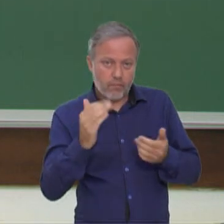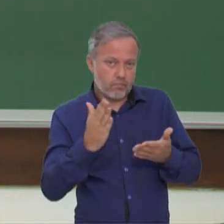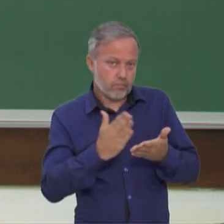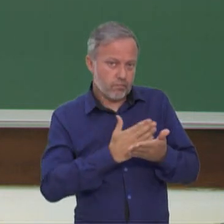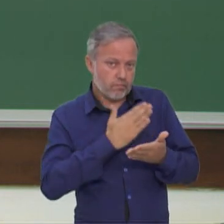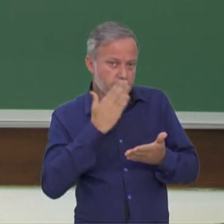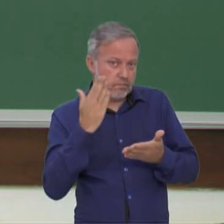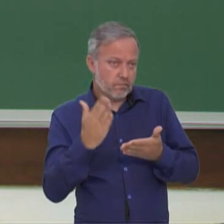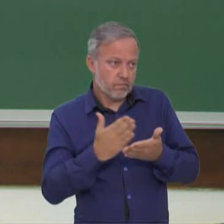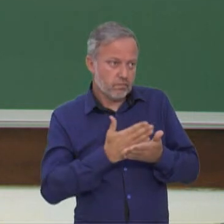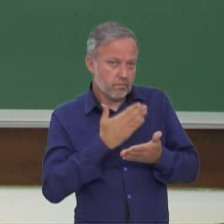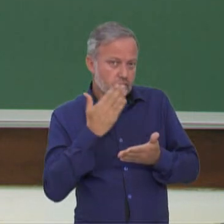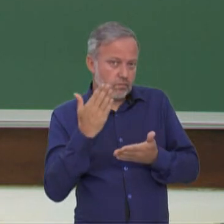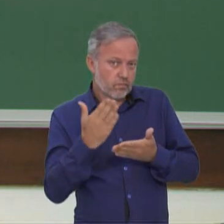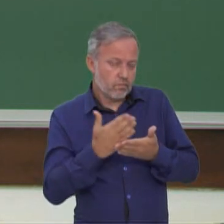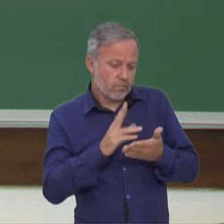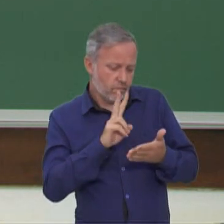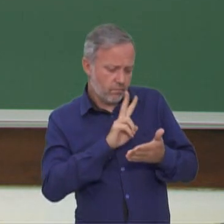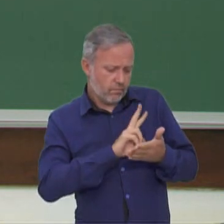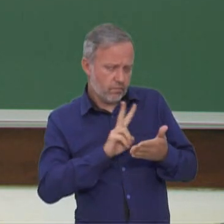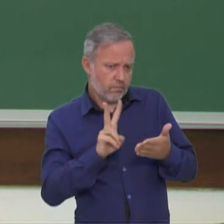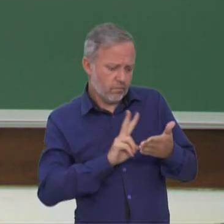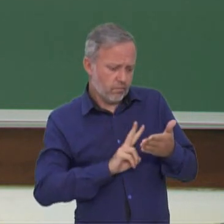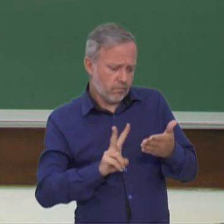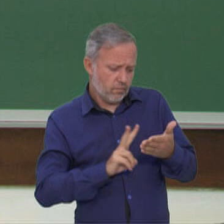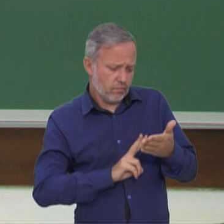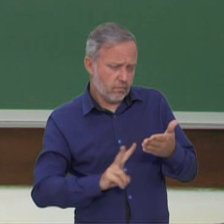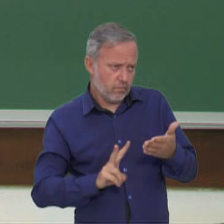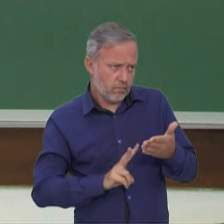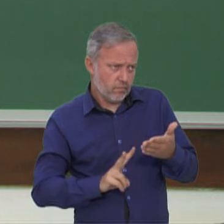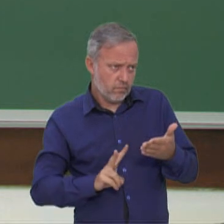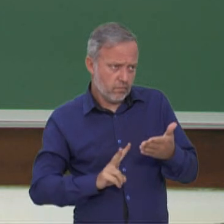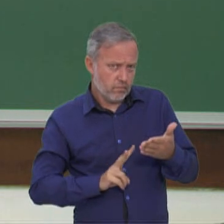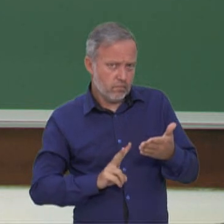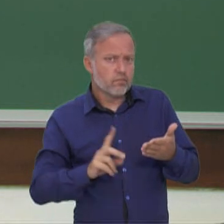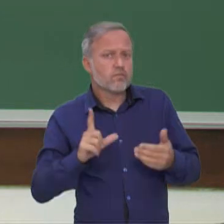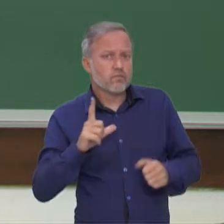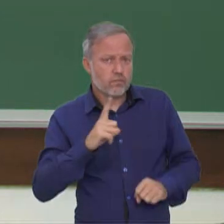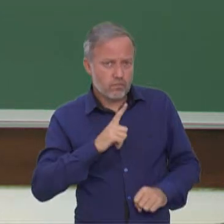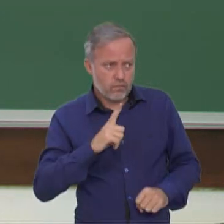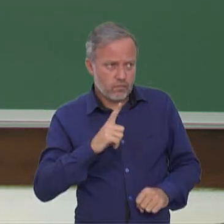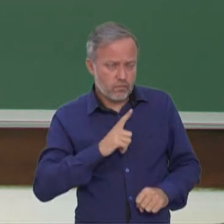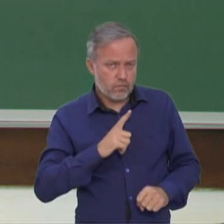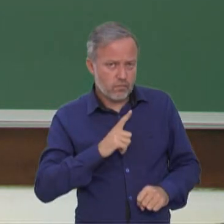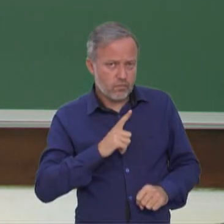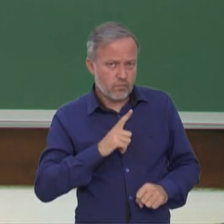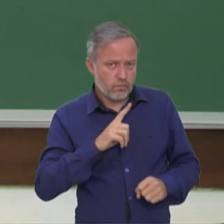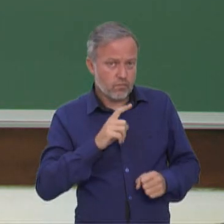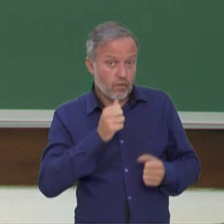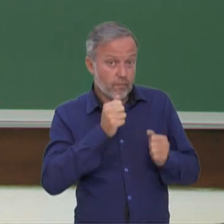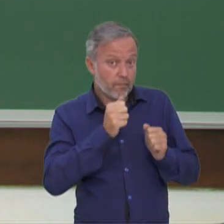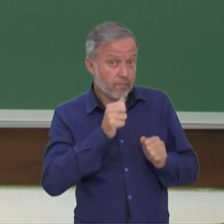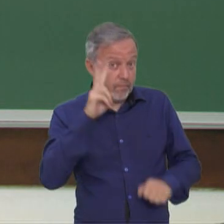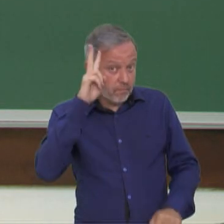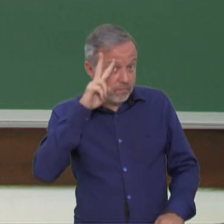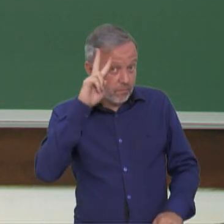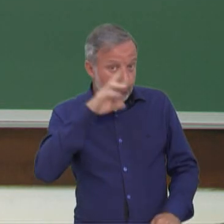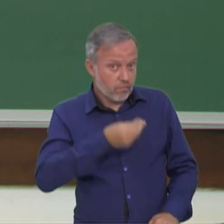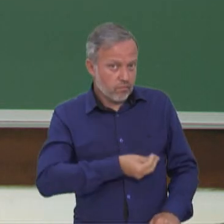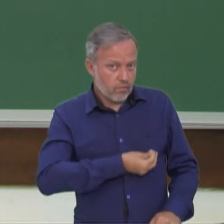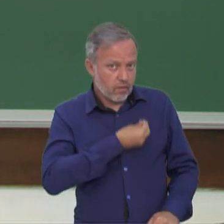livro, poder realizar várias pesquisas e aí sim teria ali uma biografia bem completinha,